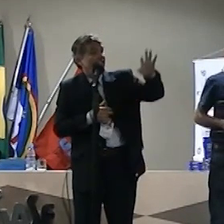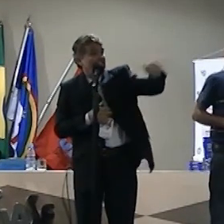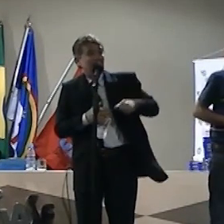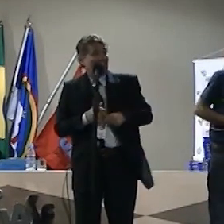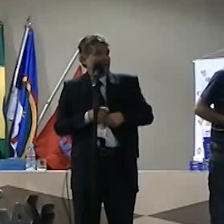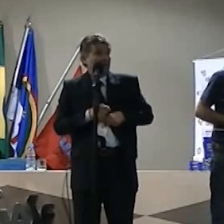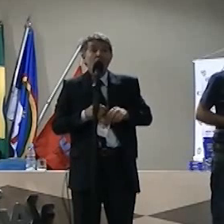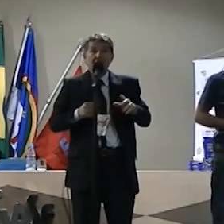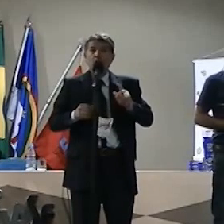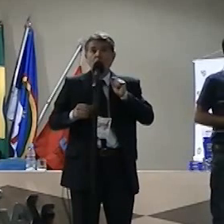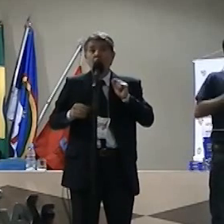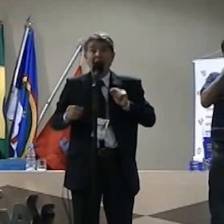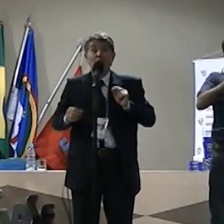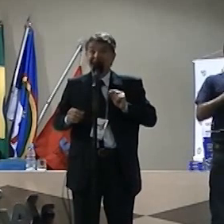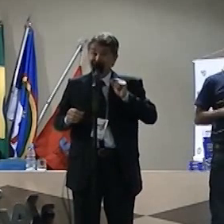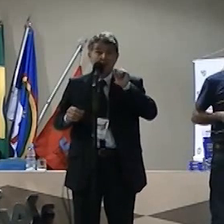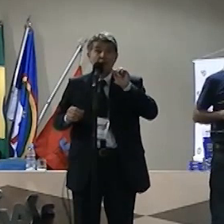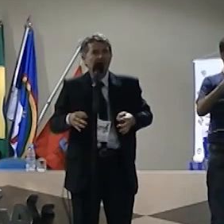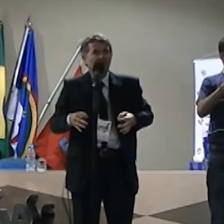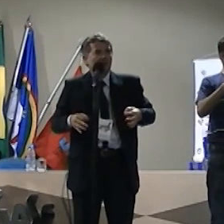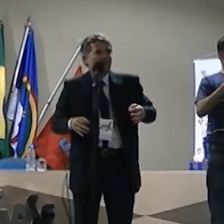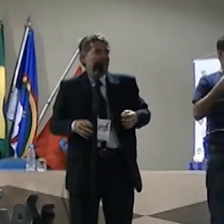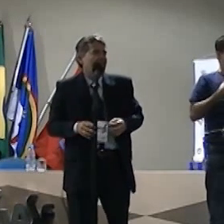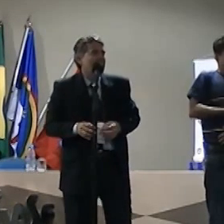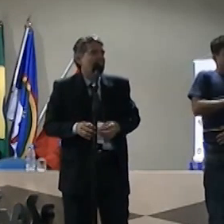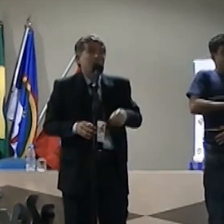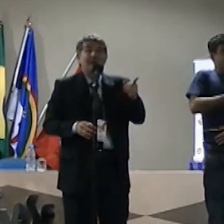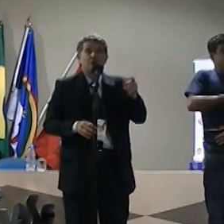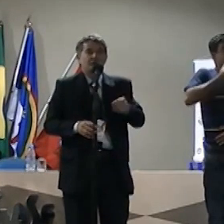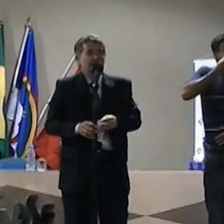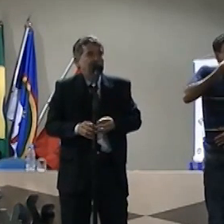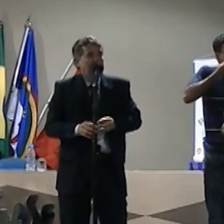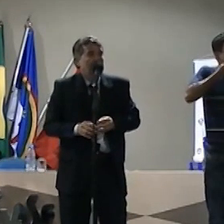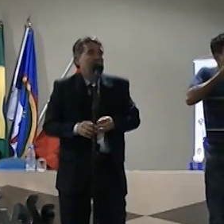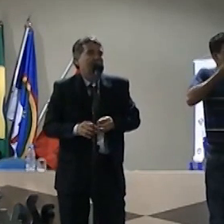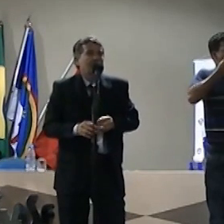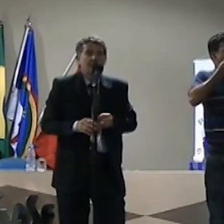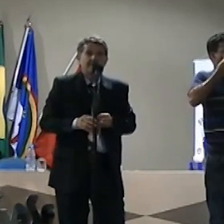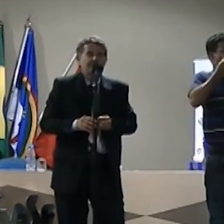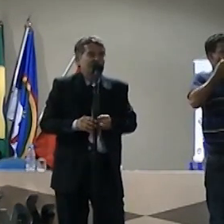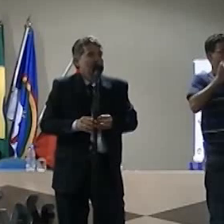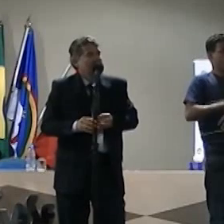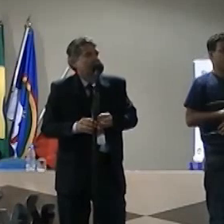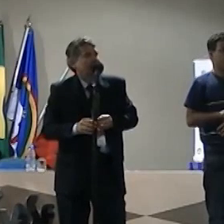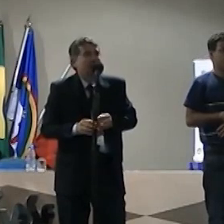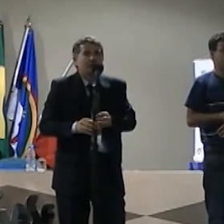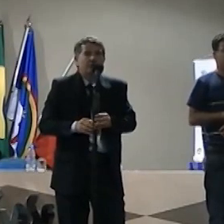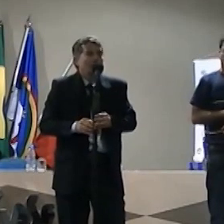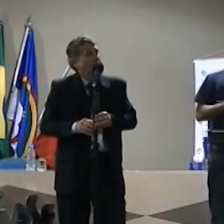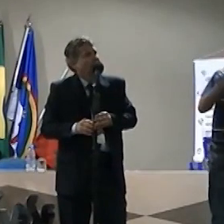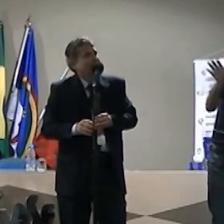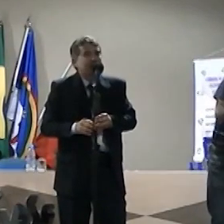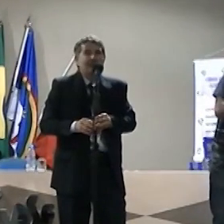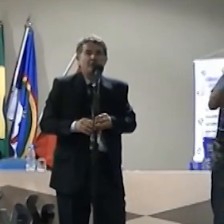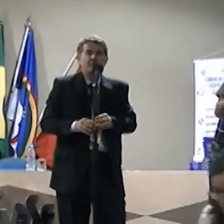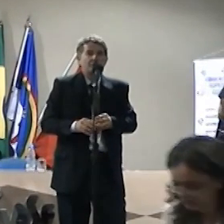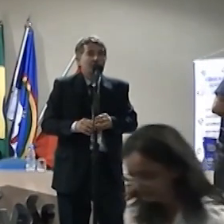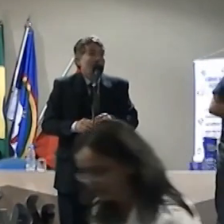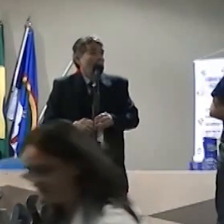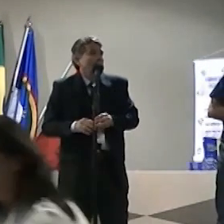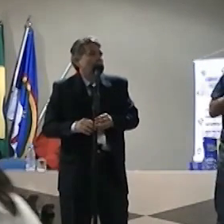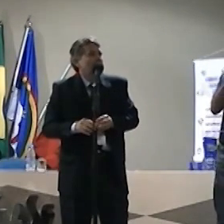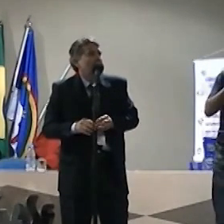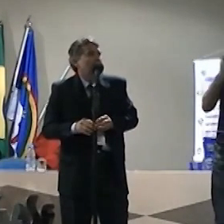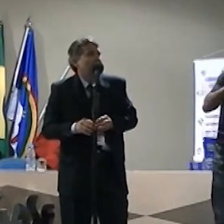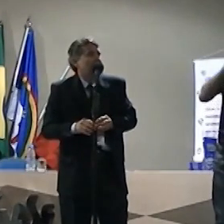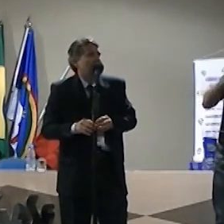vem cá, ou então como aconteceu, vem cá menino, na chuva, vem cá guri, vem cá menino, tu parece que é mal ouvido,